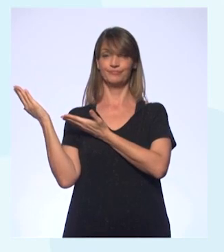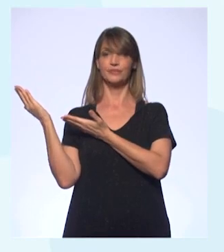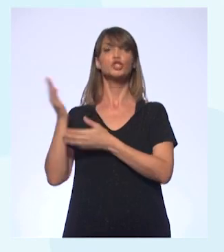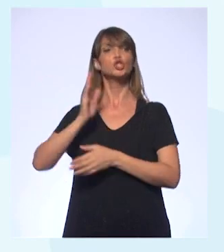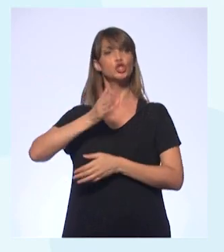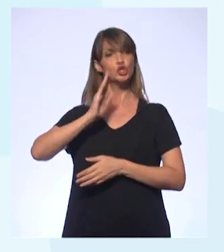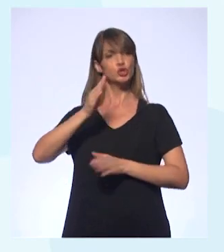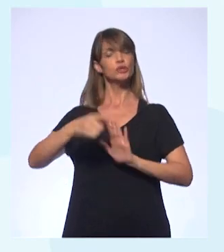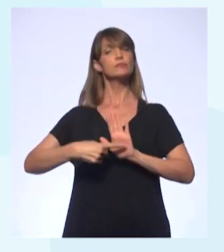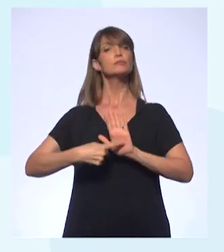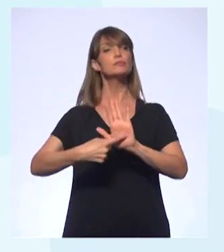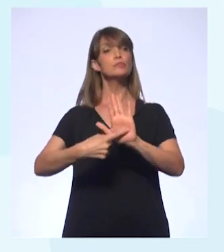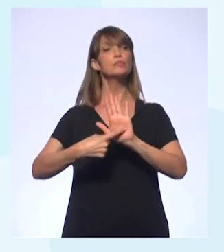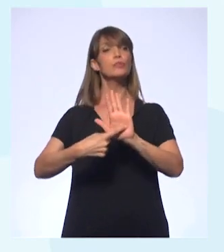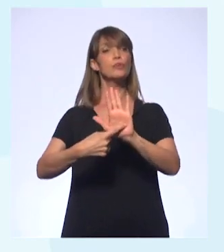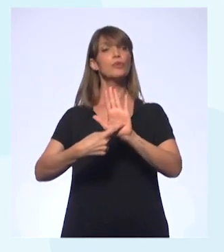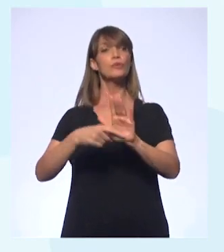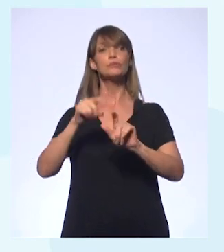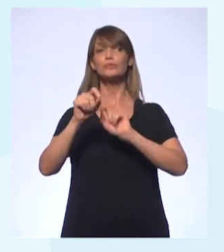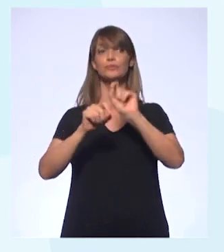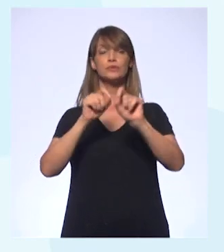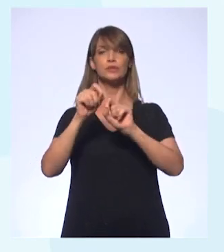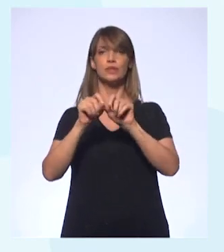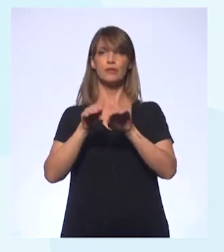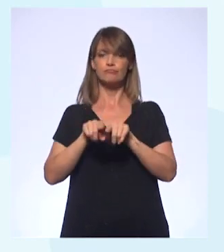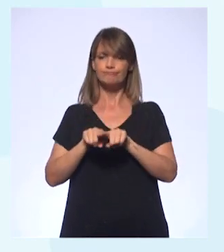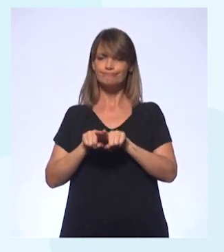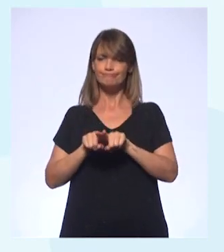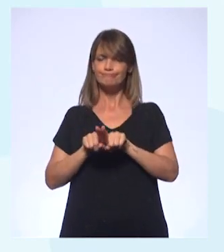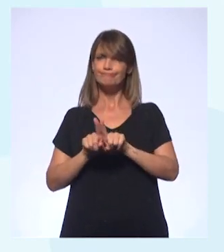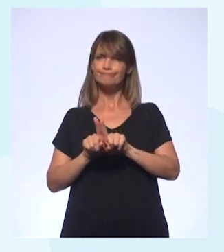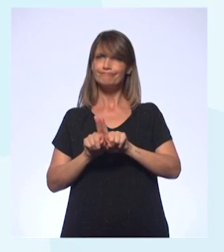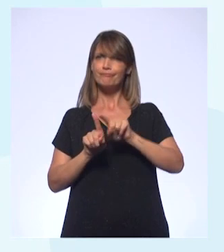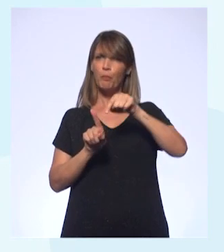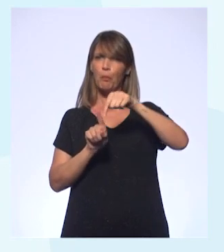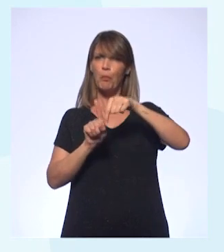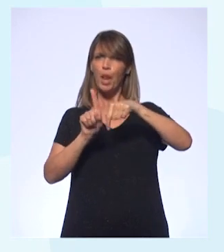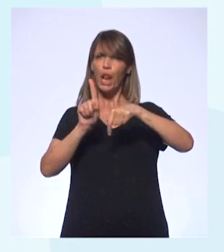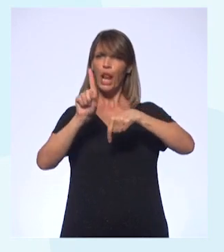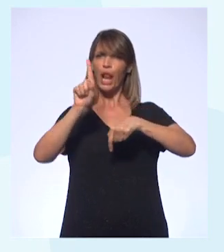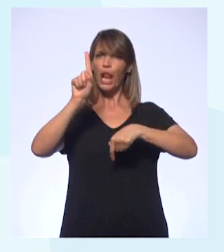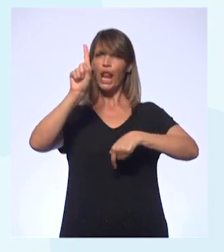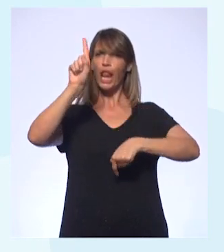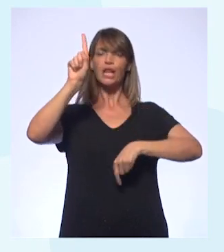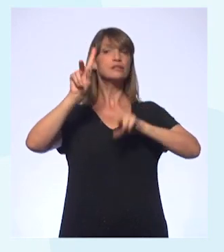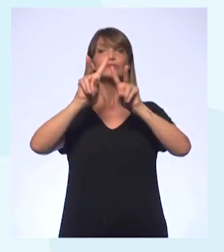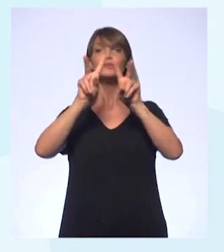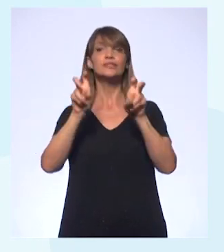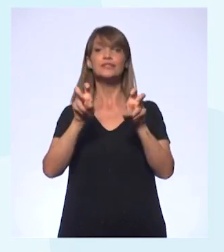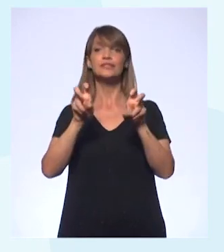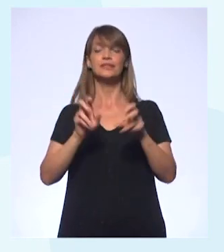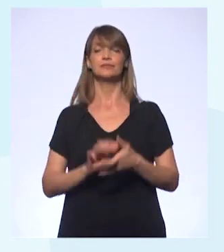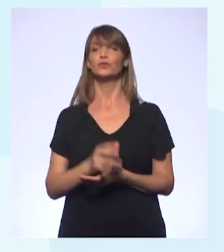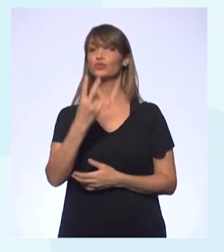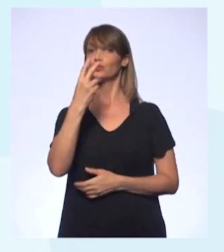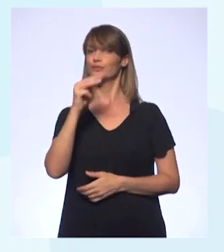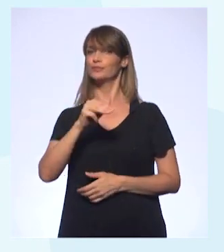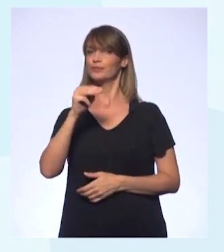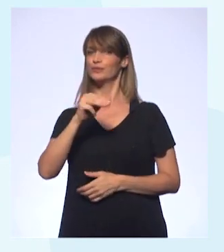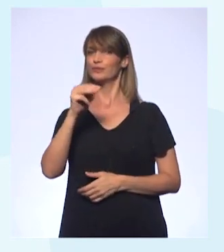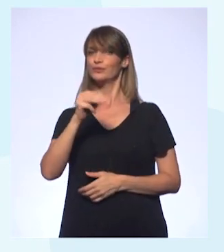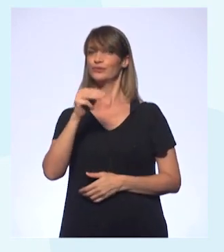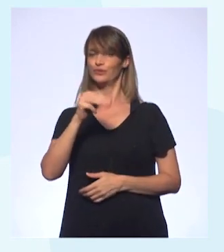é ilustrativa, né, dessa dimensão do tema que nós vamos discutir na aula. Nós vamos dar 2 minutinhos